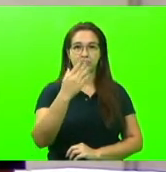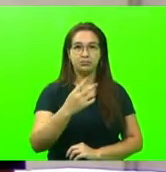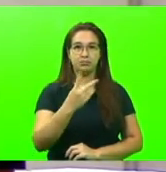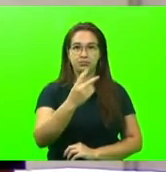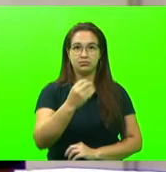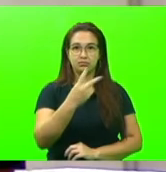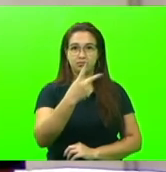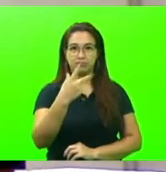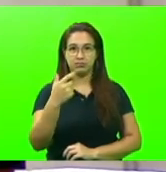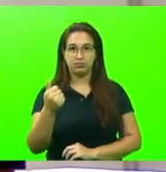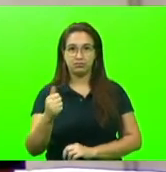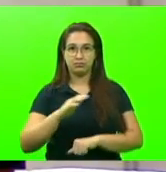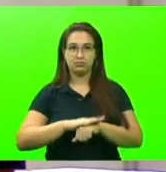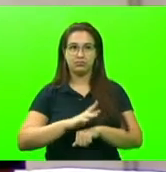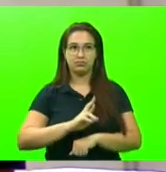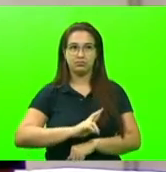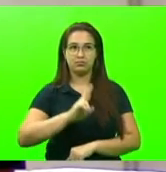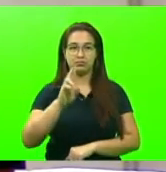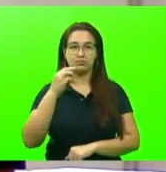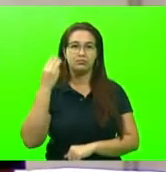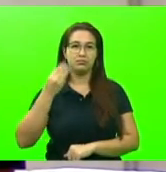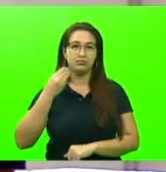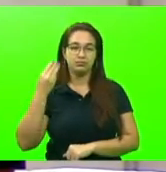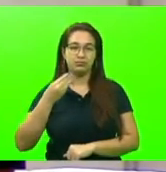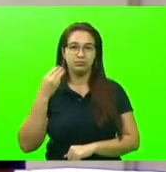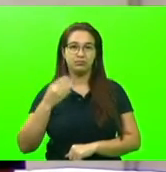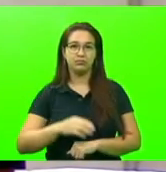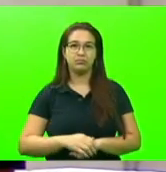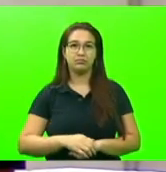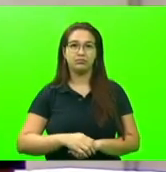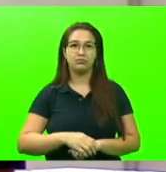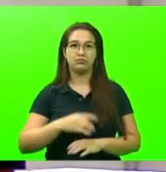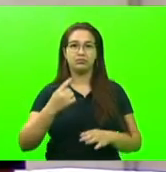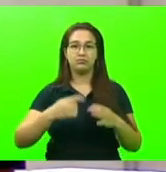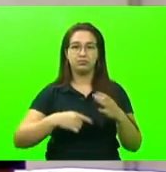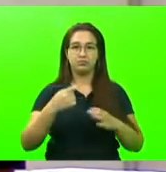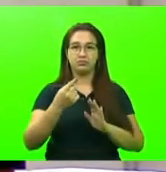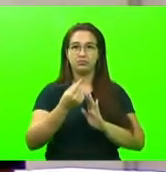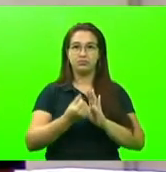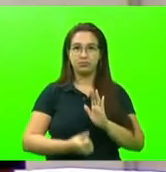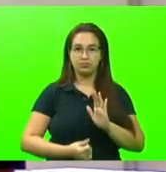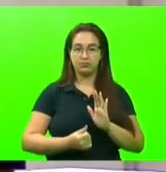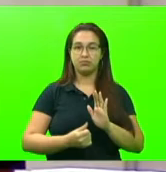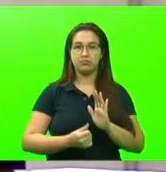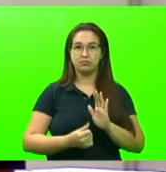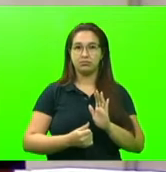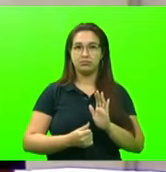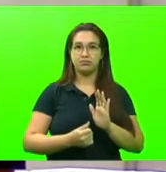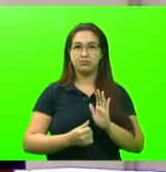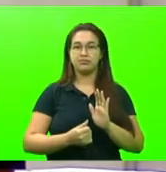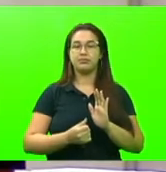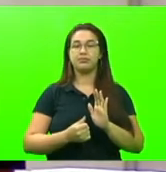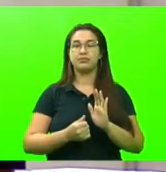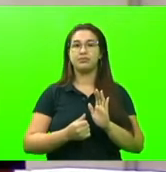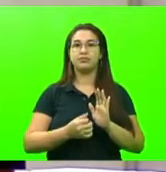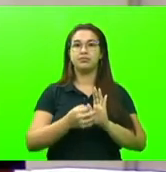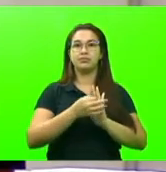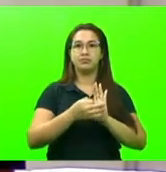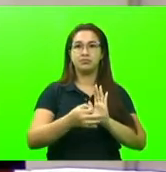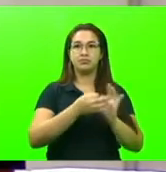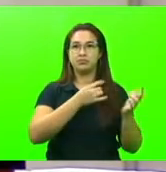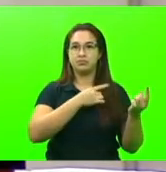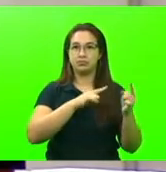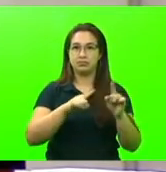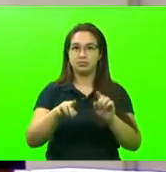0280.1/2021, autor, deputado Márcio Machado. A Comissão de Finanças e Tributação apresentou parecer contrário